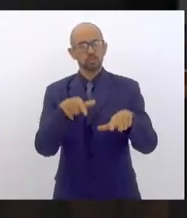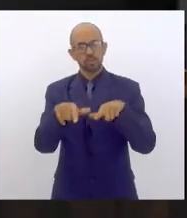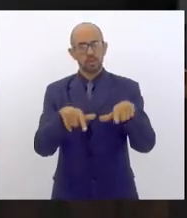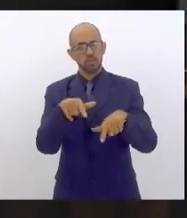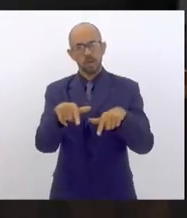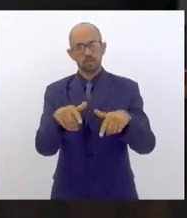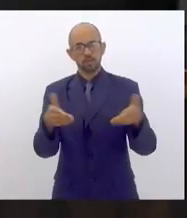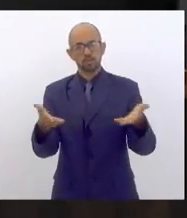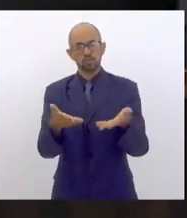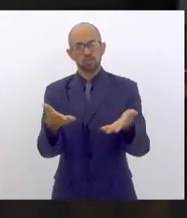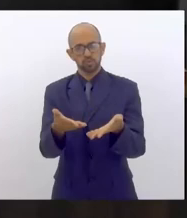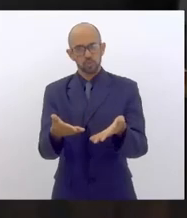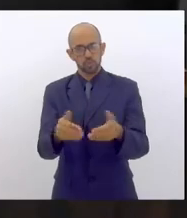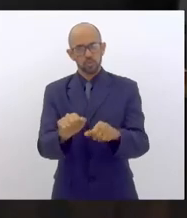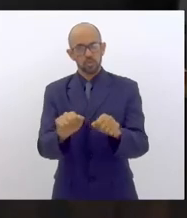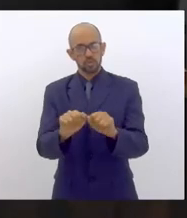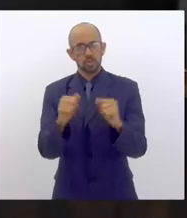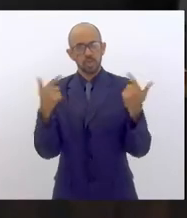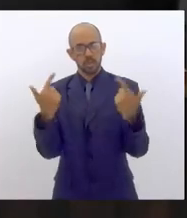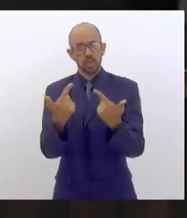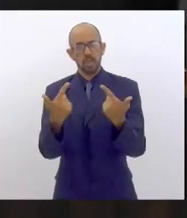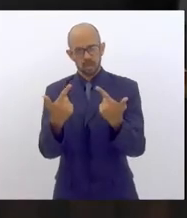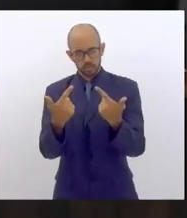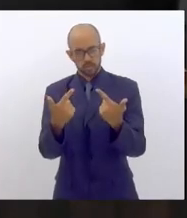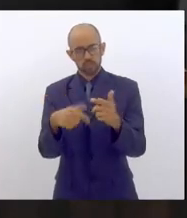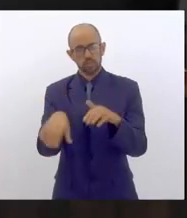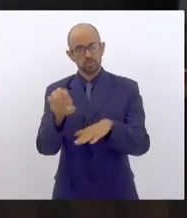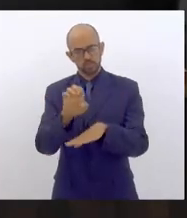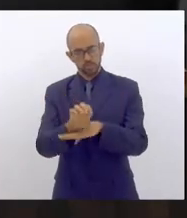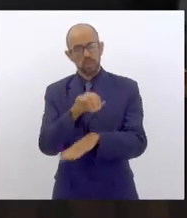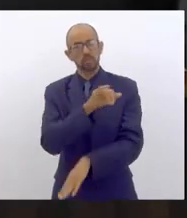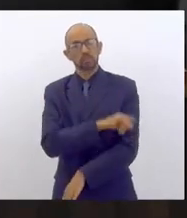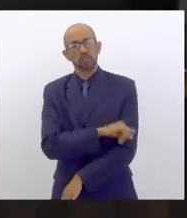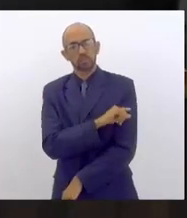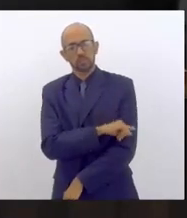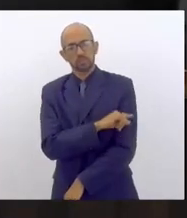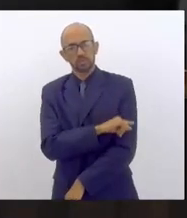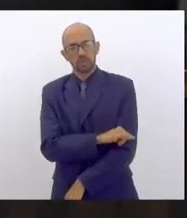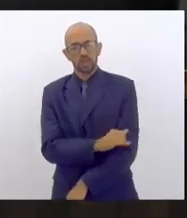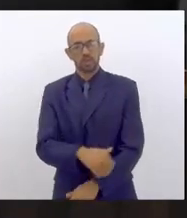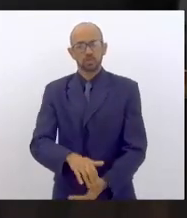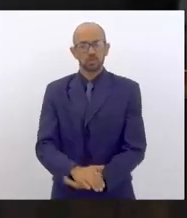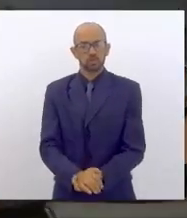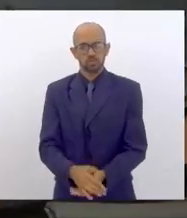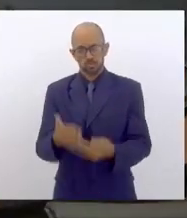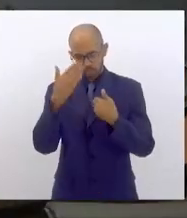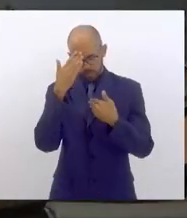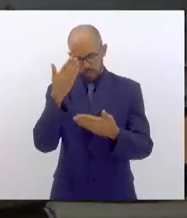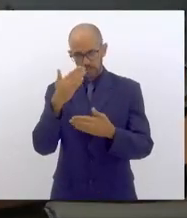de hoje na Assembleia Legislativa do Estado do Rio de Janeiro. Obrigado.